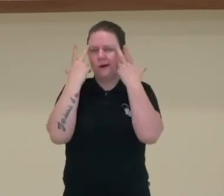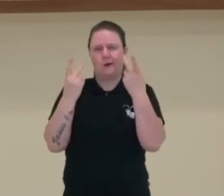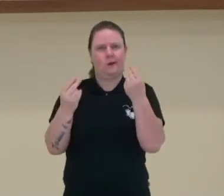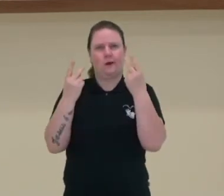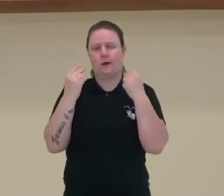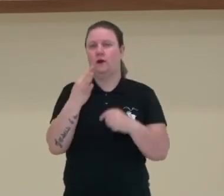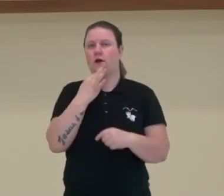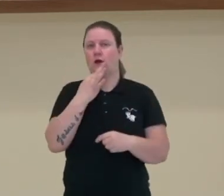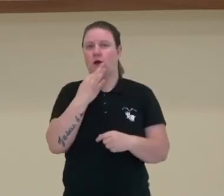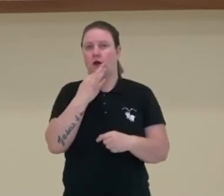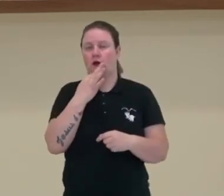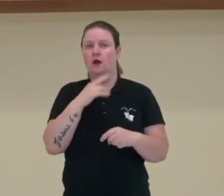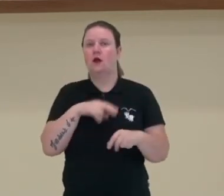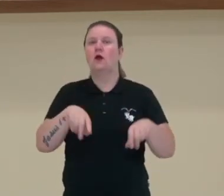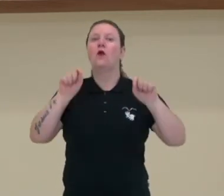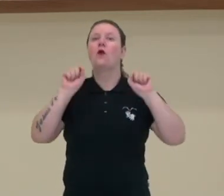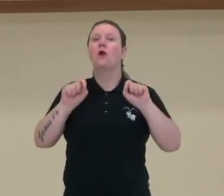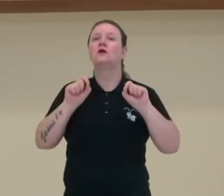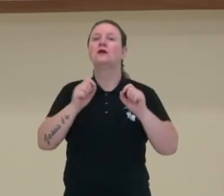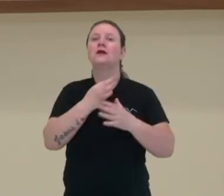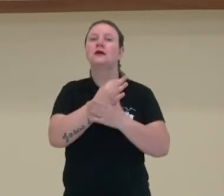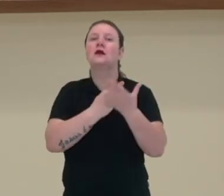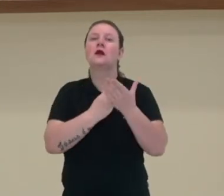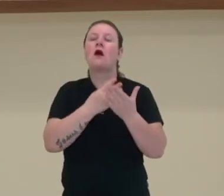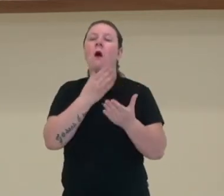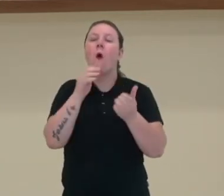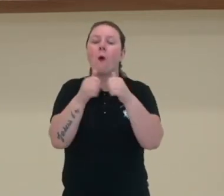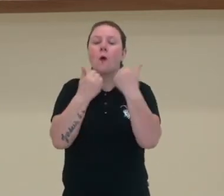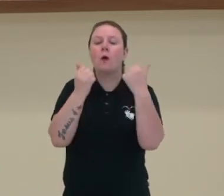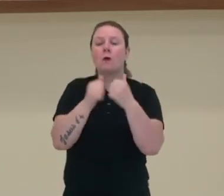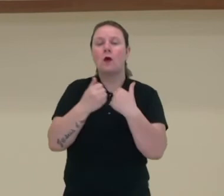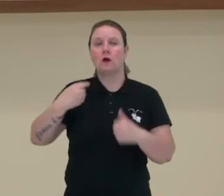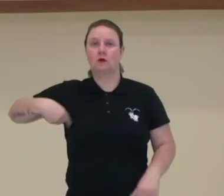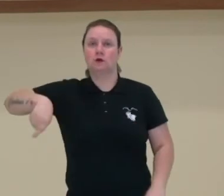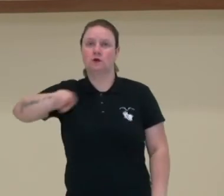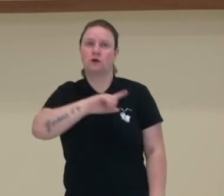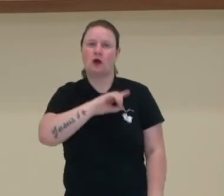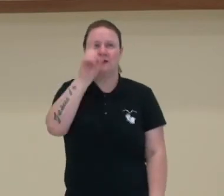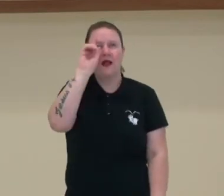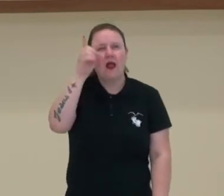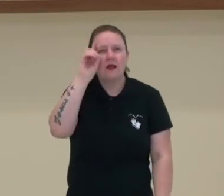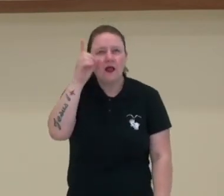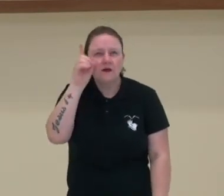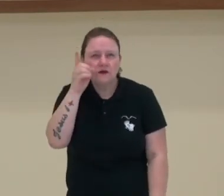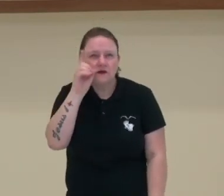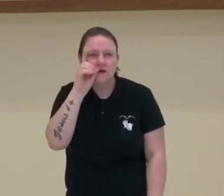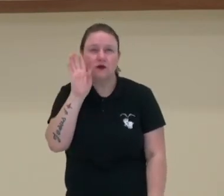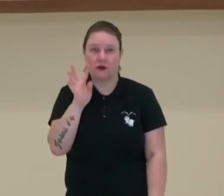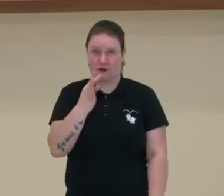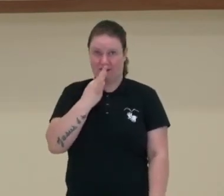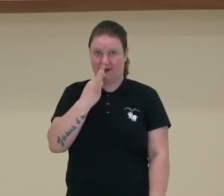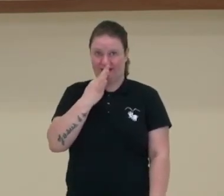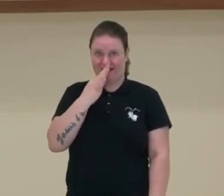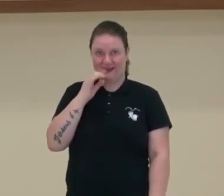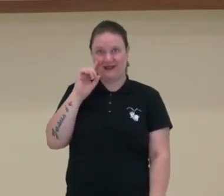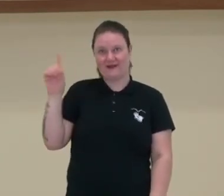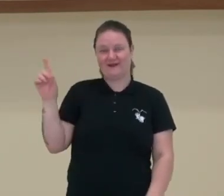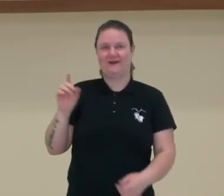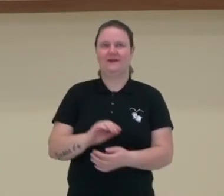Vai falar a respeito do pão nosso de cada dia. Quem sabe que texto é esse? Será que você já adivinhou? Vamos